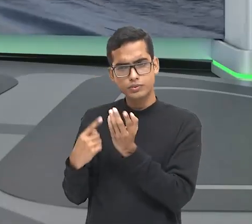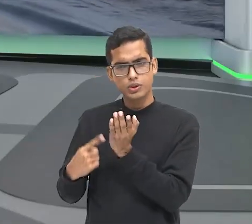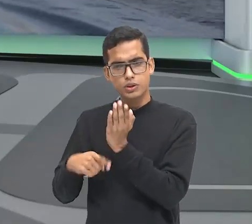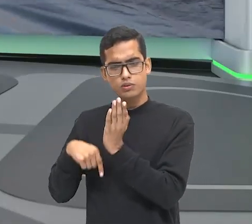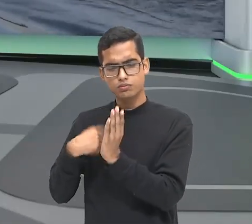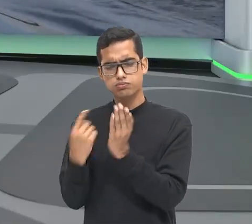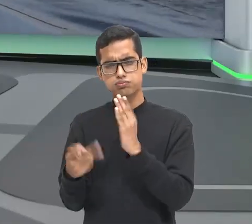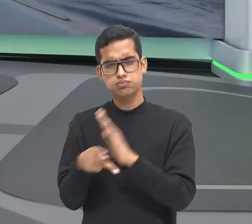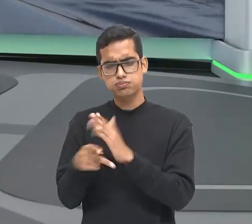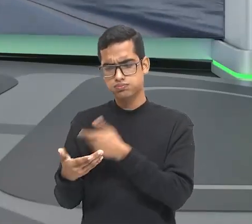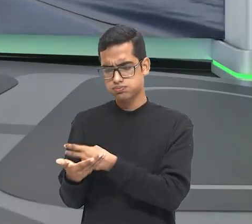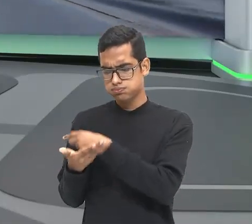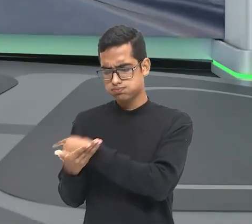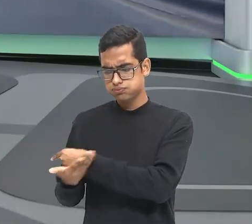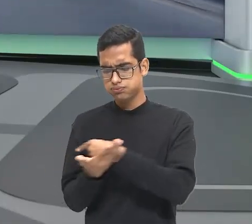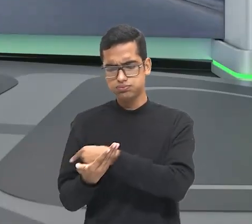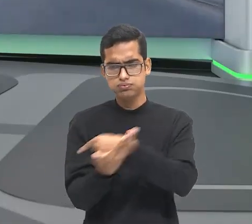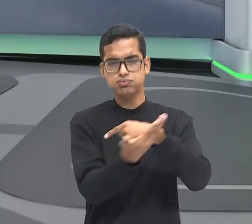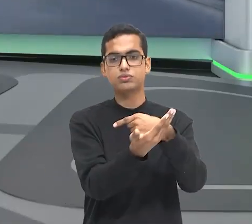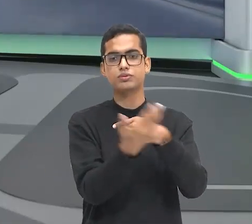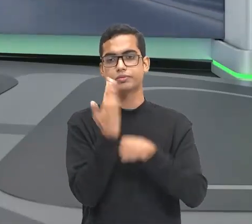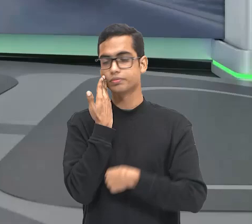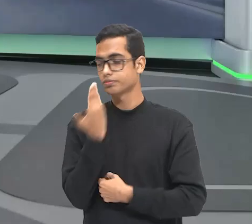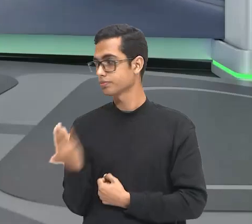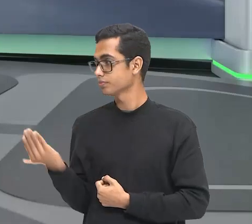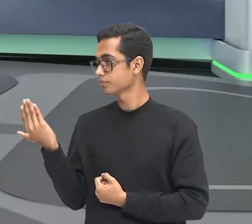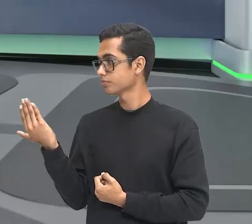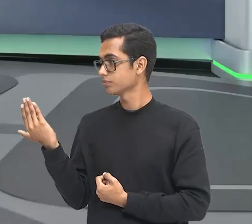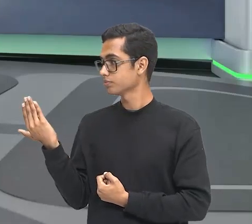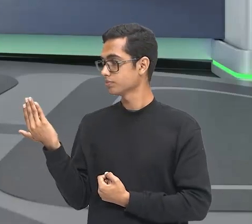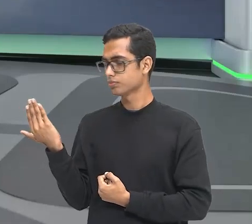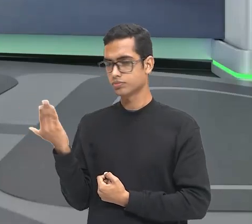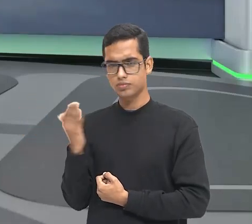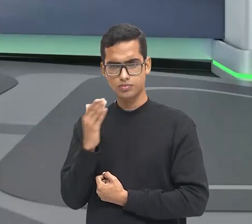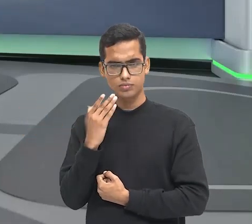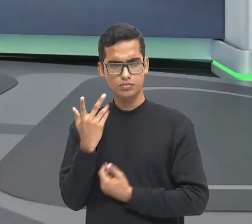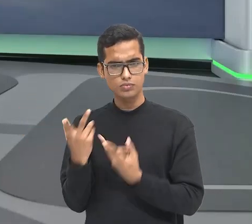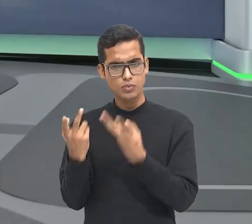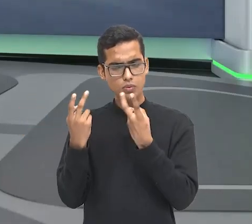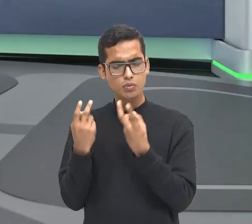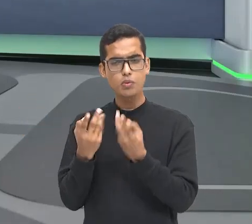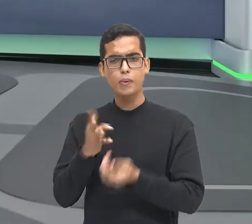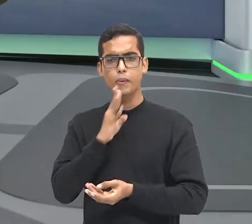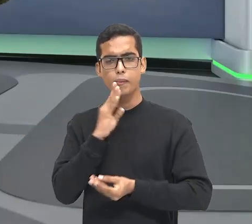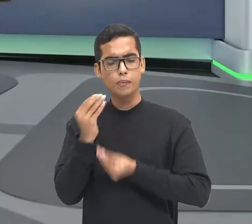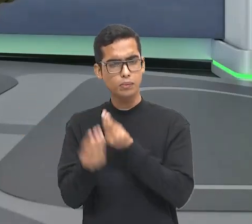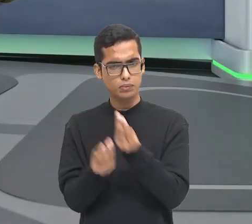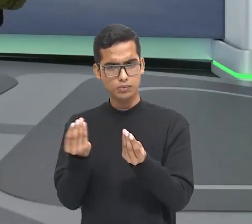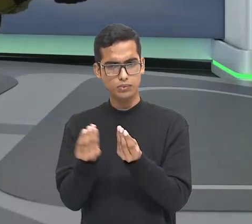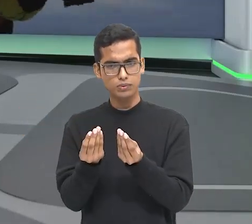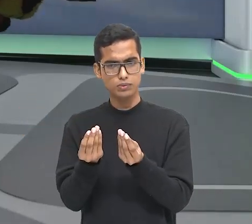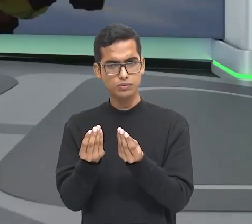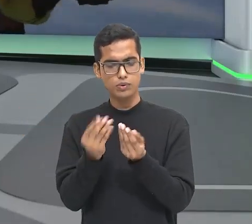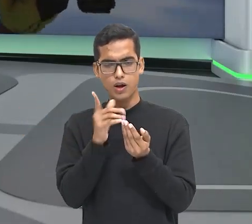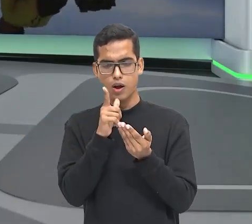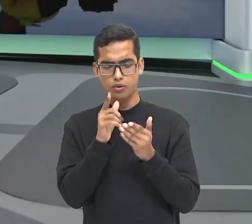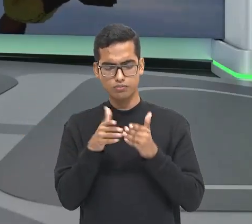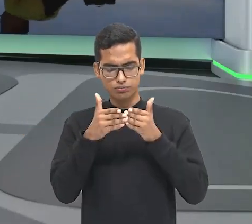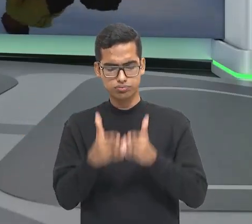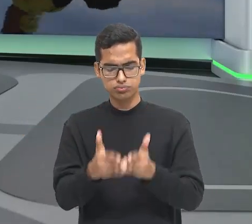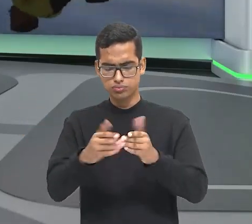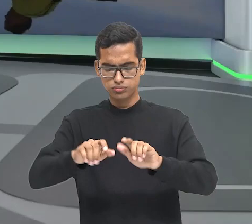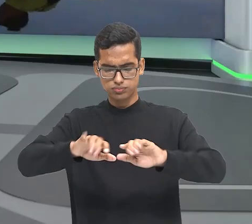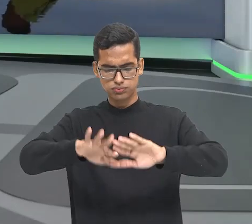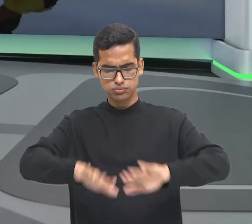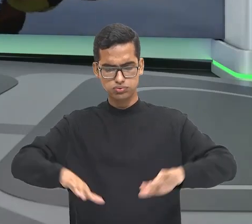você vê essa perturbação ali na água que vai sendo formada. Então essa sequência ali, a gente conhece como, essa sequência de ondas, né, a gente conhece